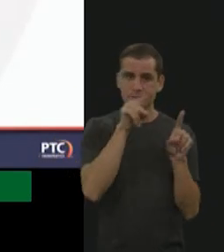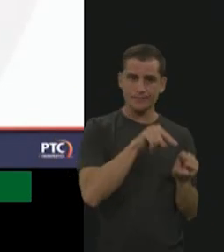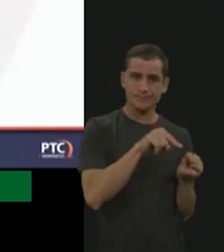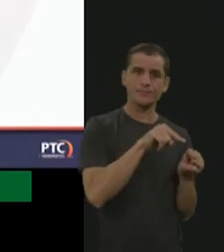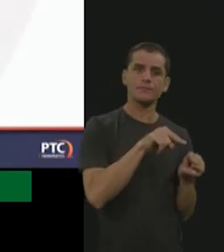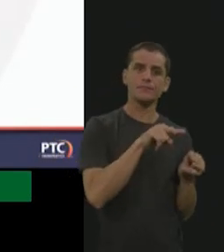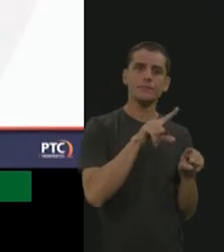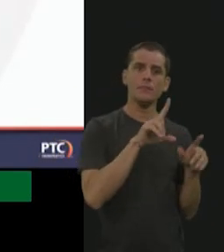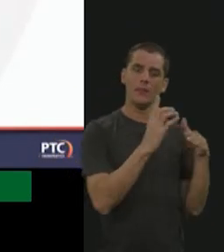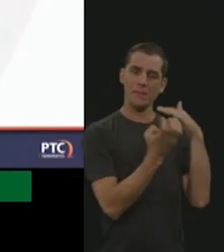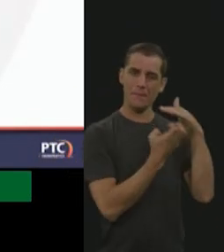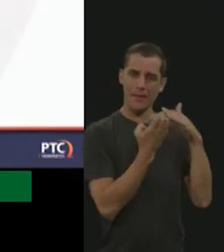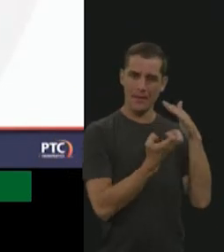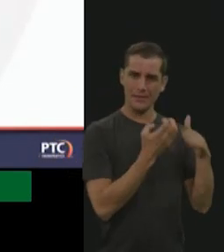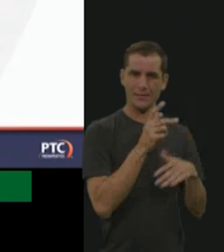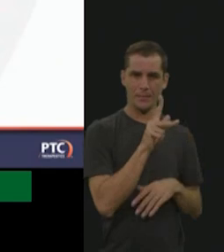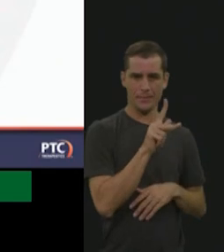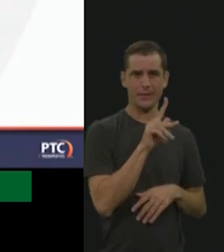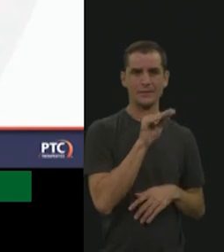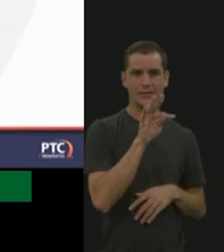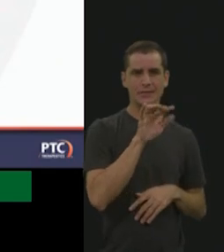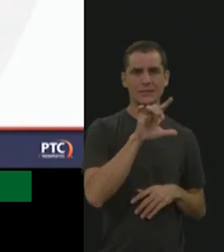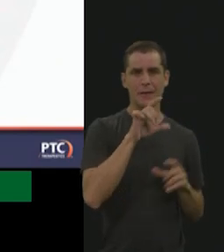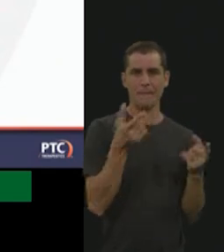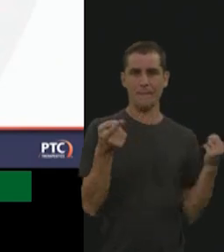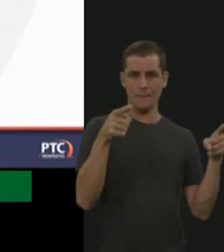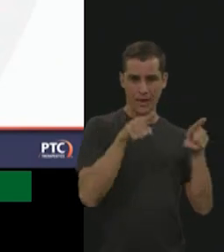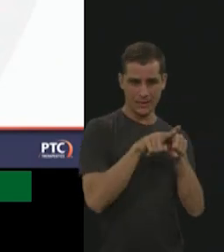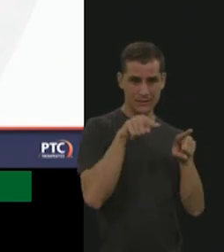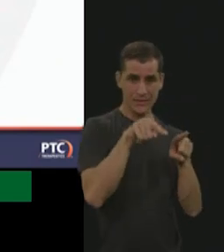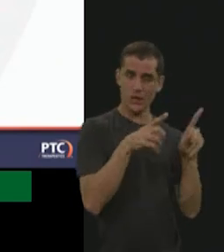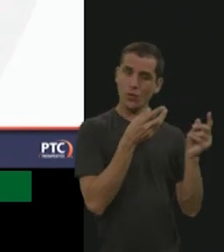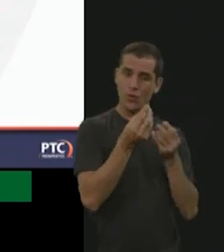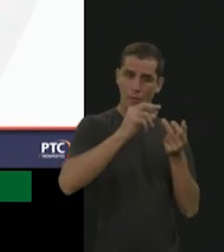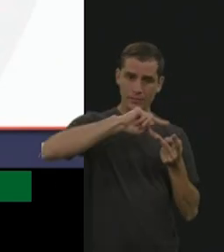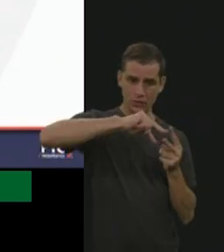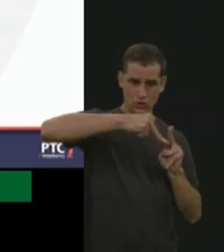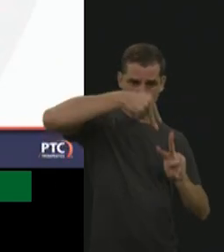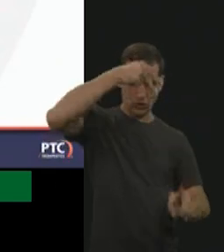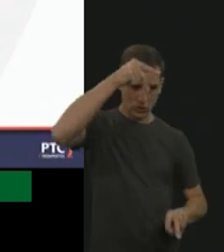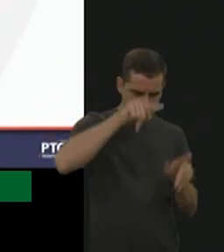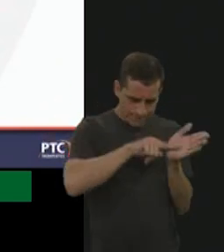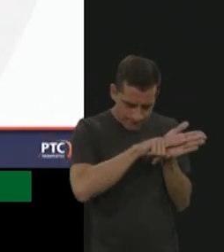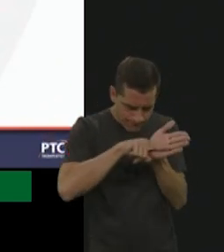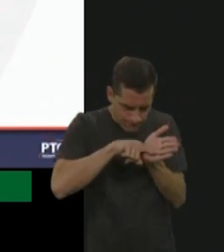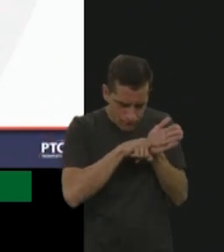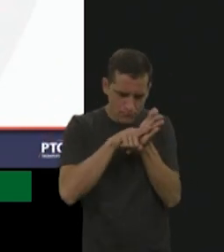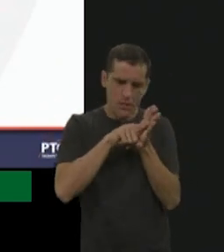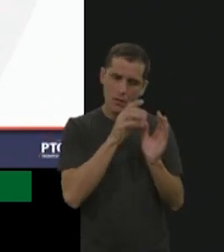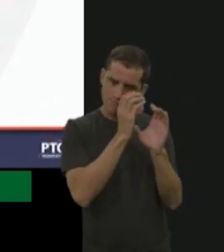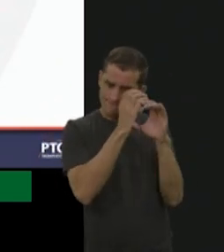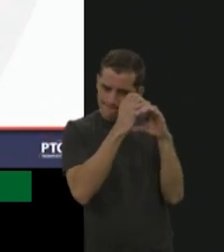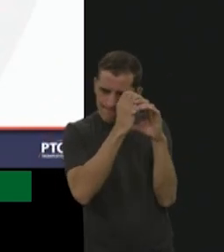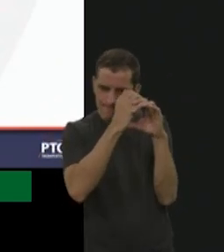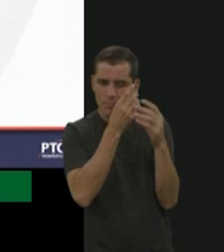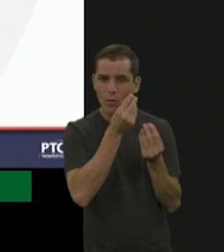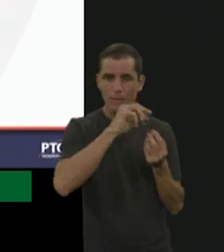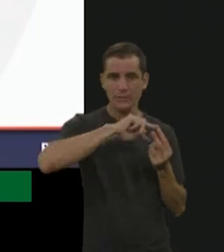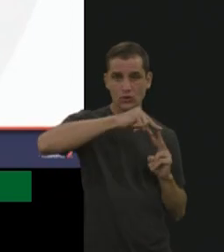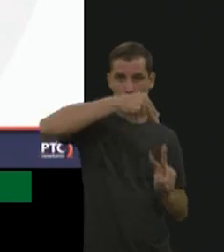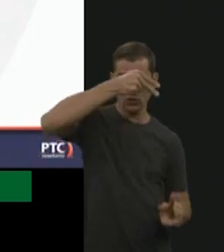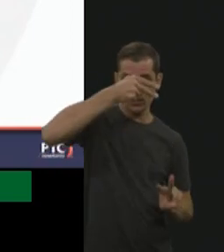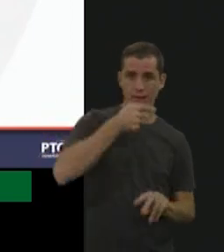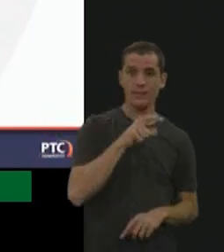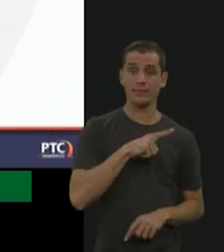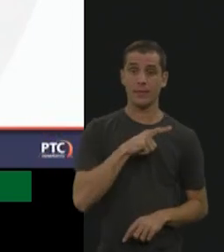laboratório Mendelix e disponibiliza essa investigação genética por meio de um painel genético, que é composto por 121 genes, então